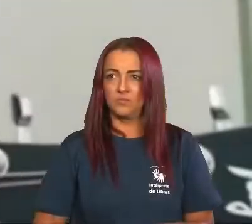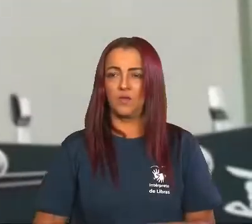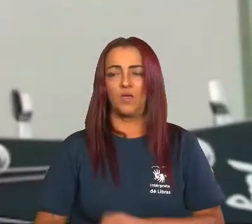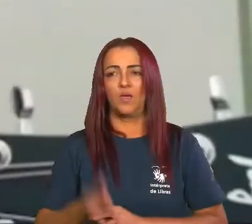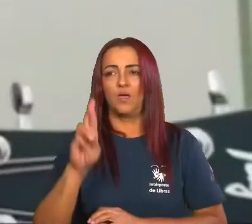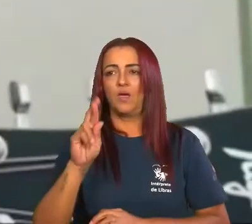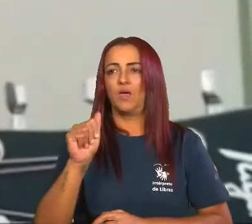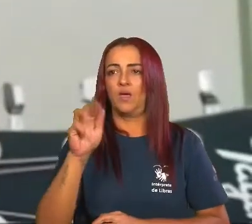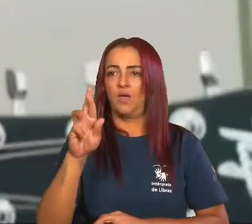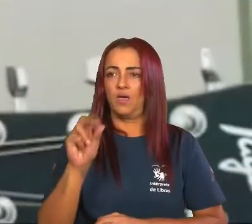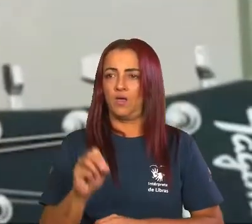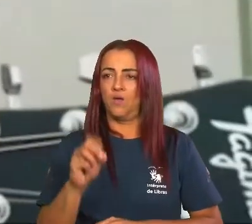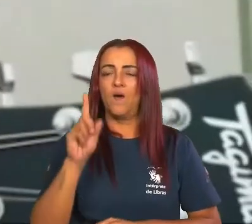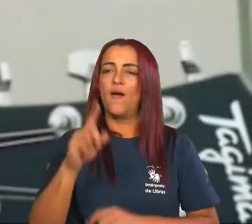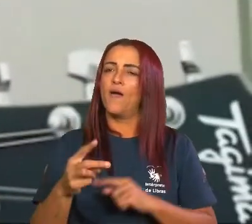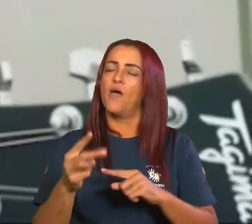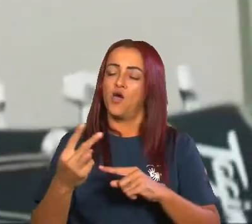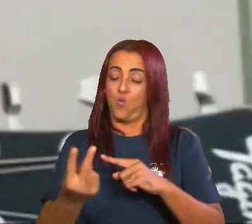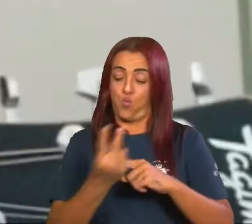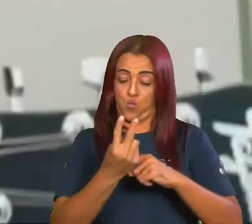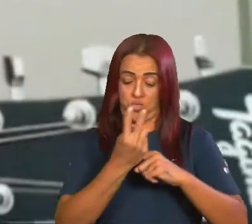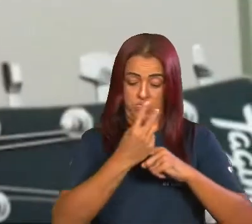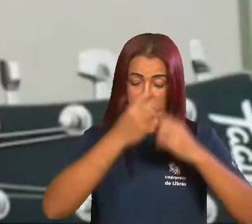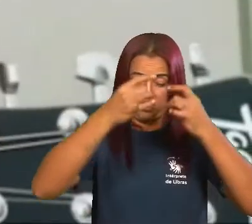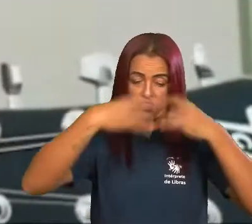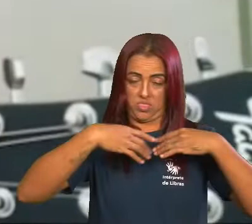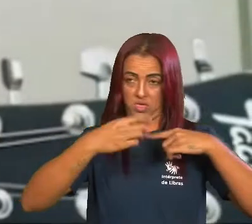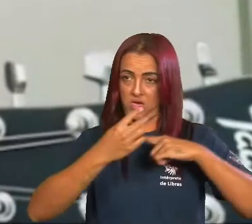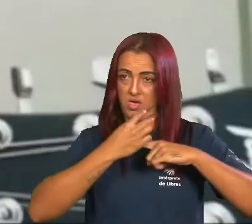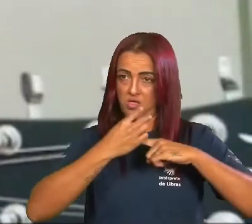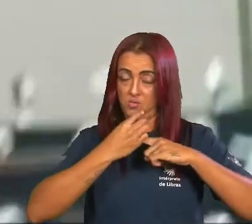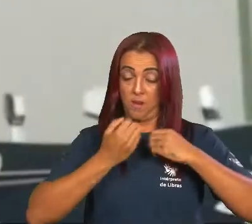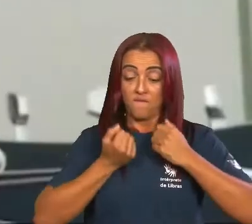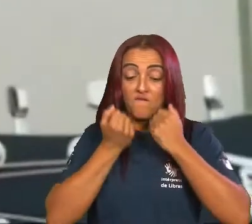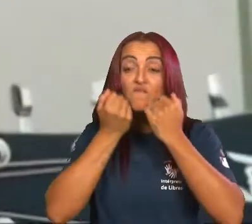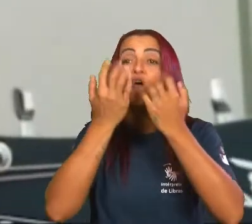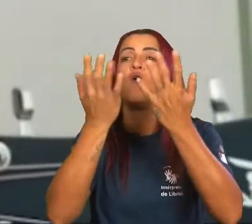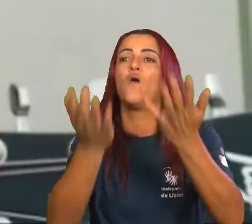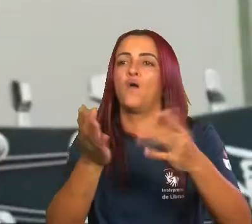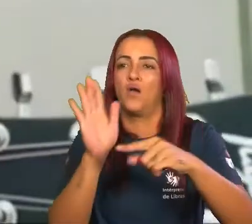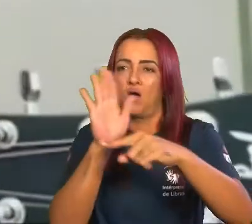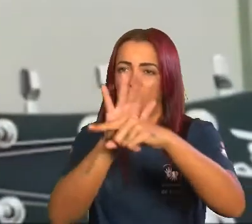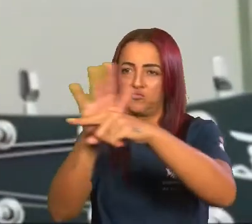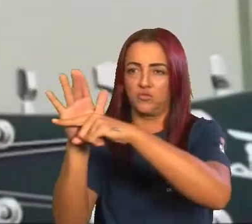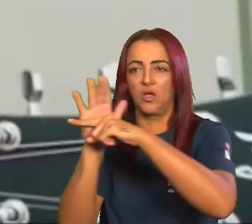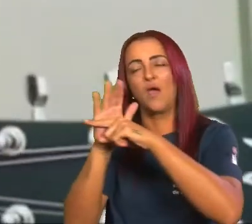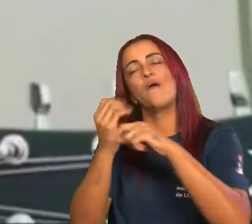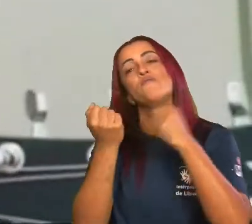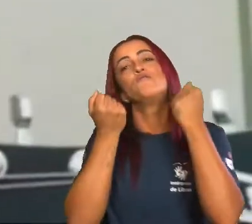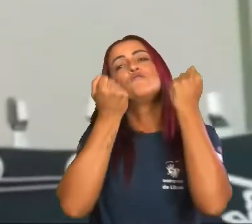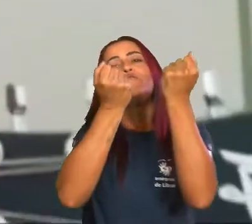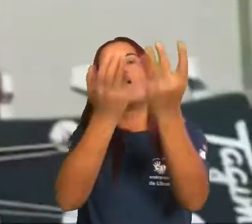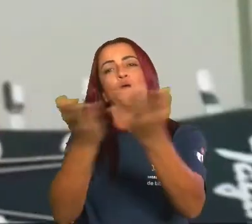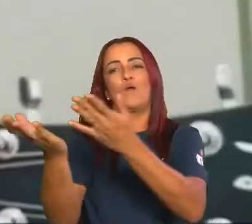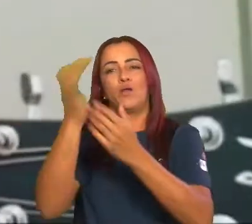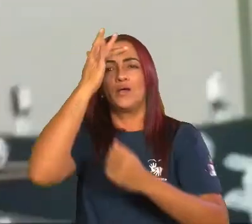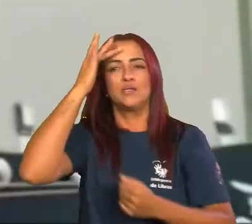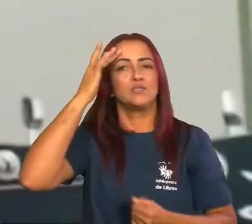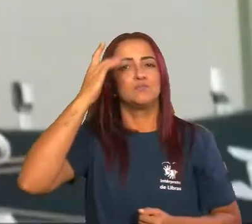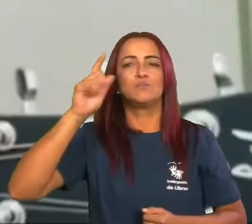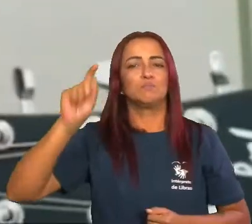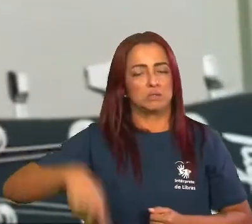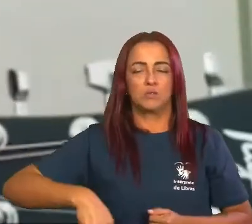Raro é cuidar de dentro para fazer bem lá fora. Esse fora são as